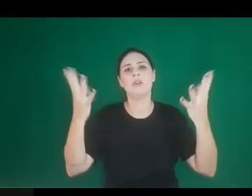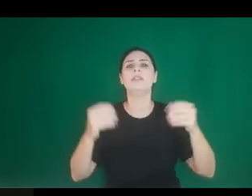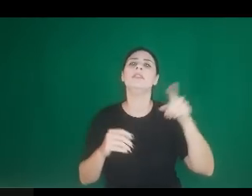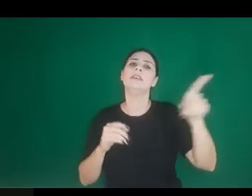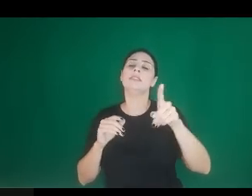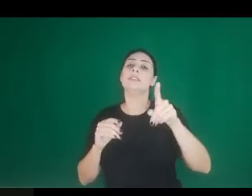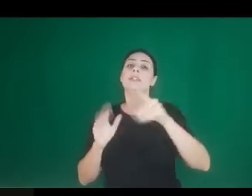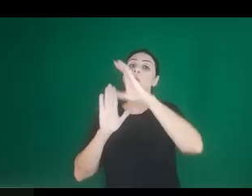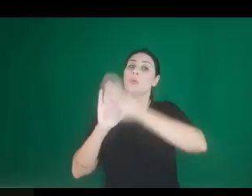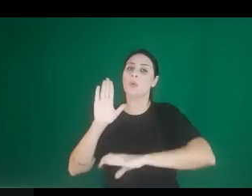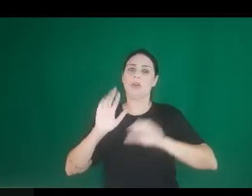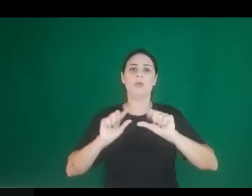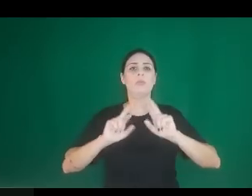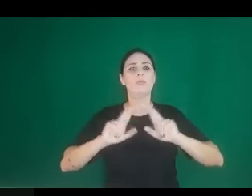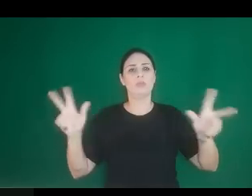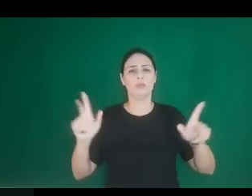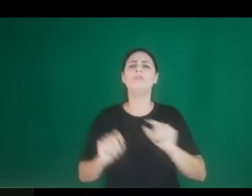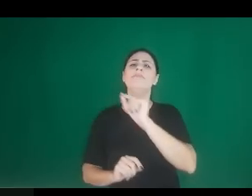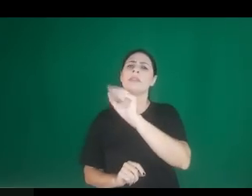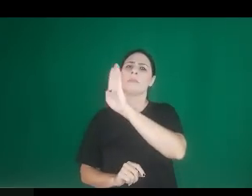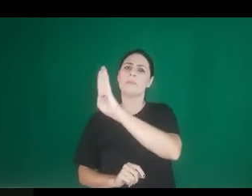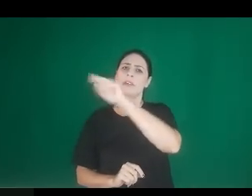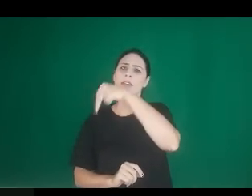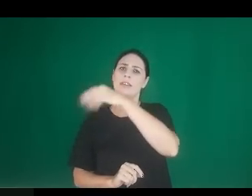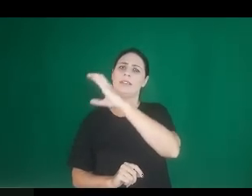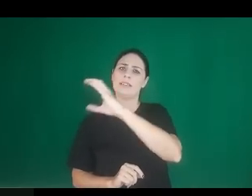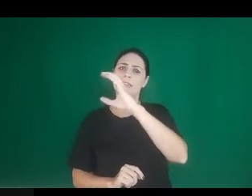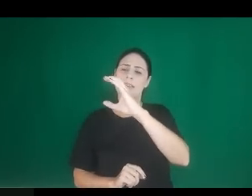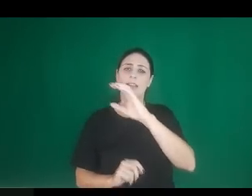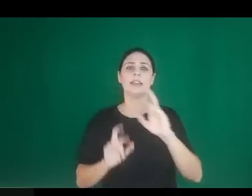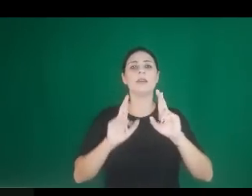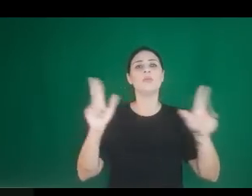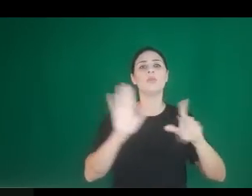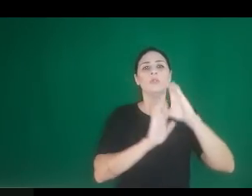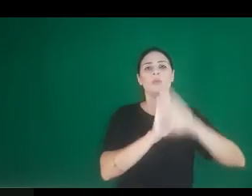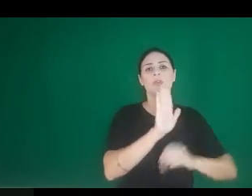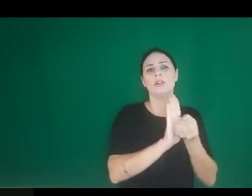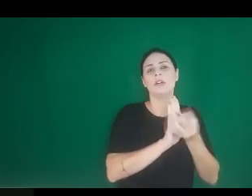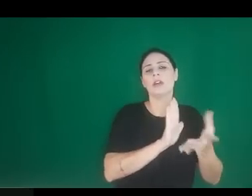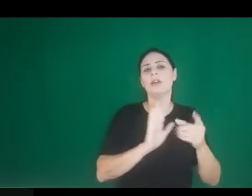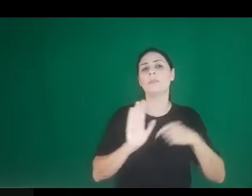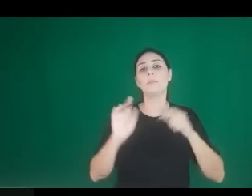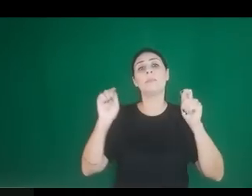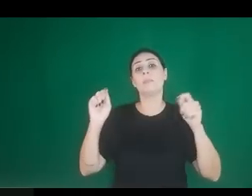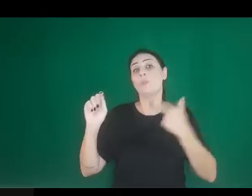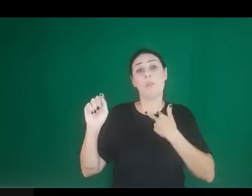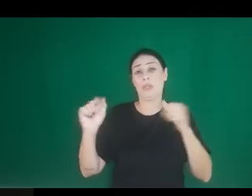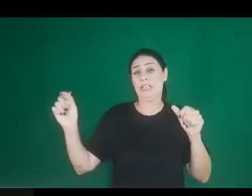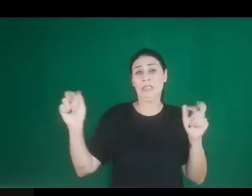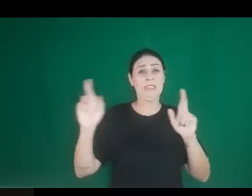referencial curricular. O que mudou da BNCC para o referencial? Ele não podia mudar muito, ele poderia